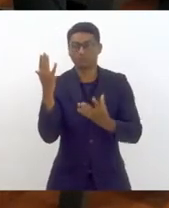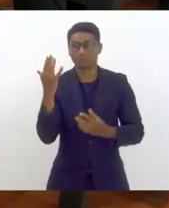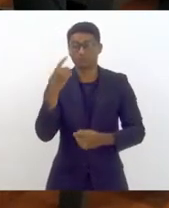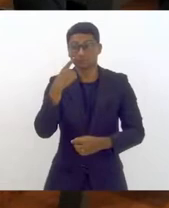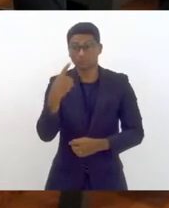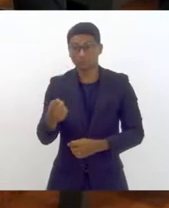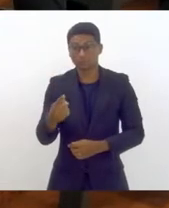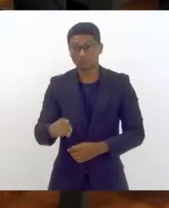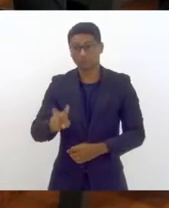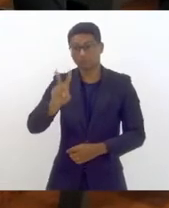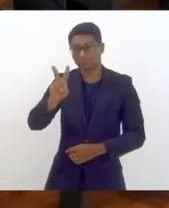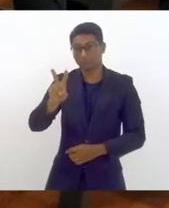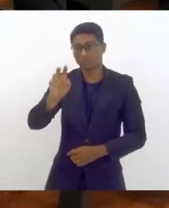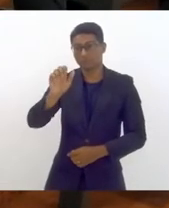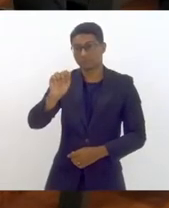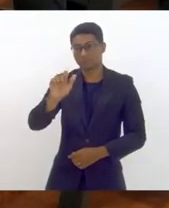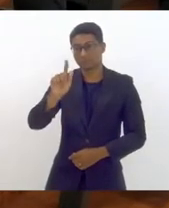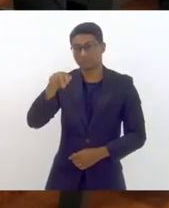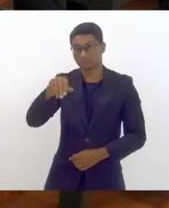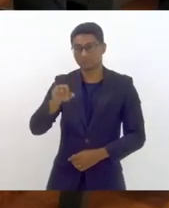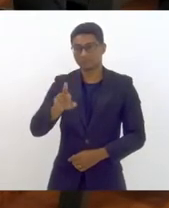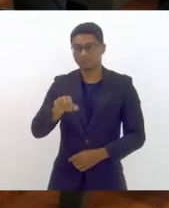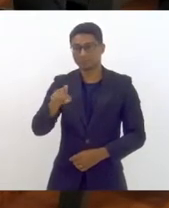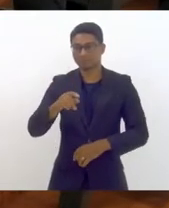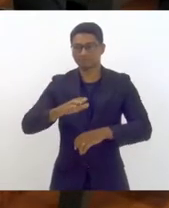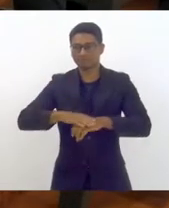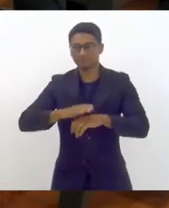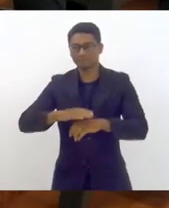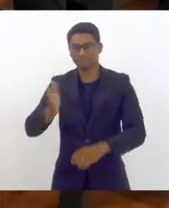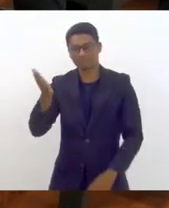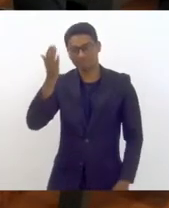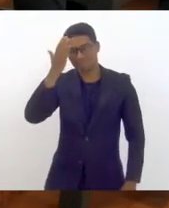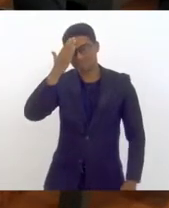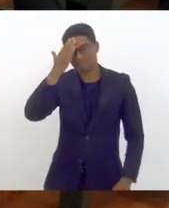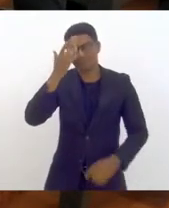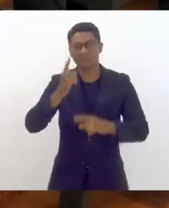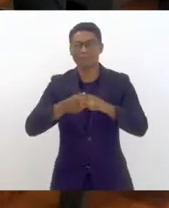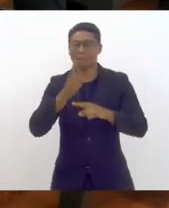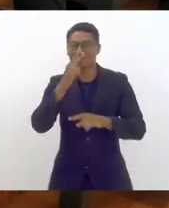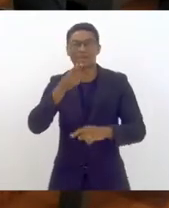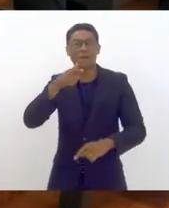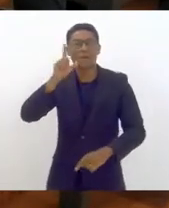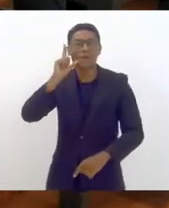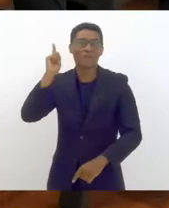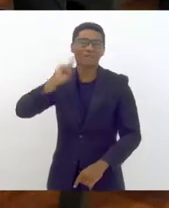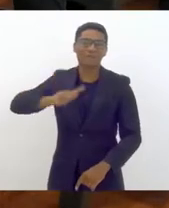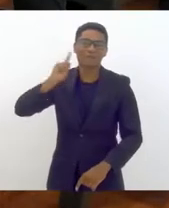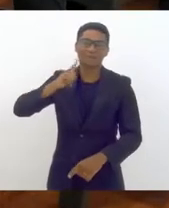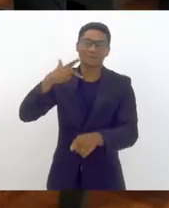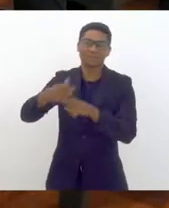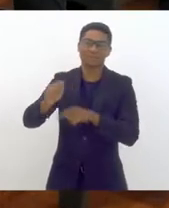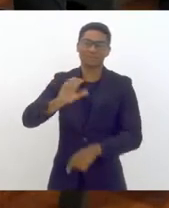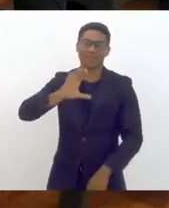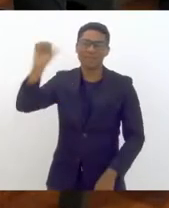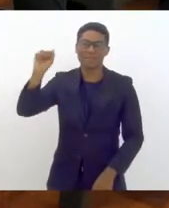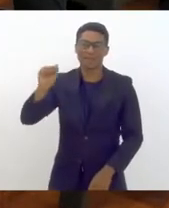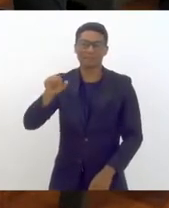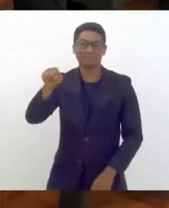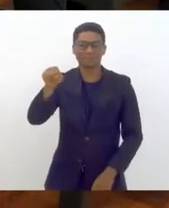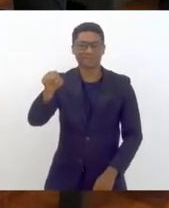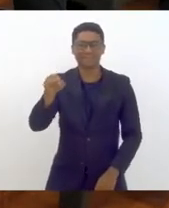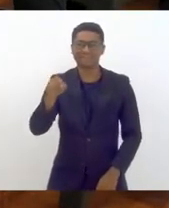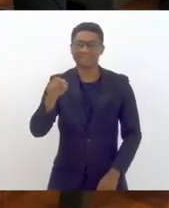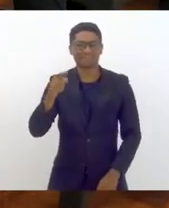com a mão na cabeça, deve ser por causa da vitória do Flamengo ontem, que ele não estava contando com esse